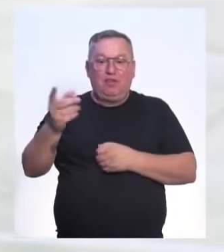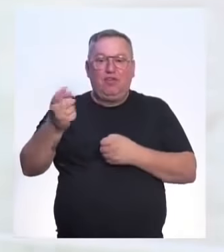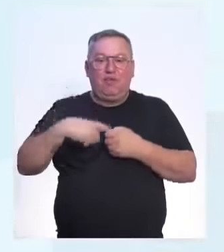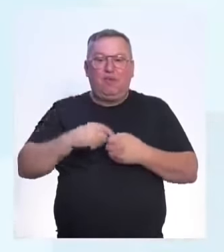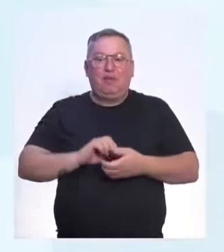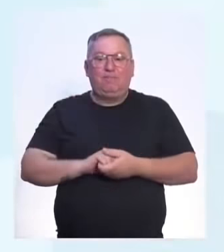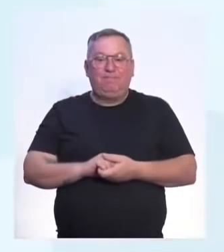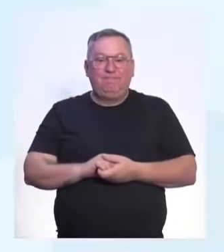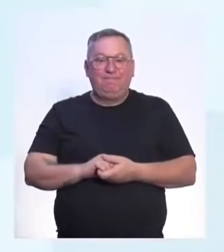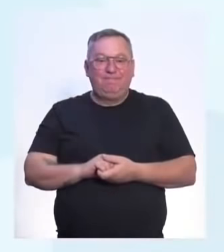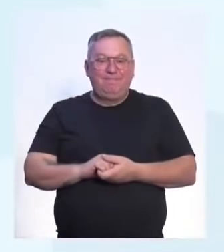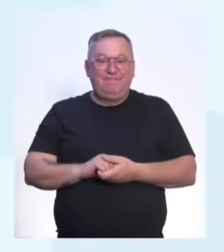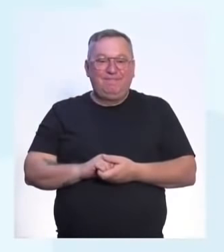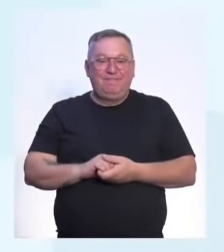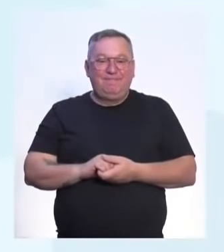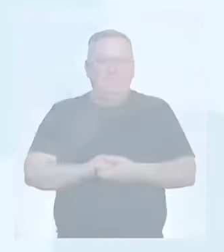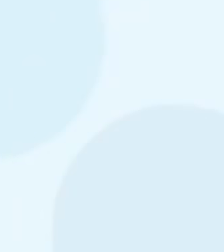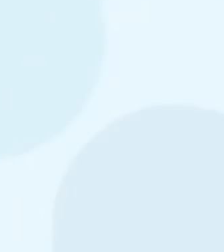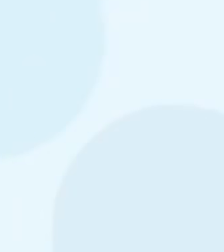retorna.